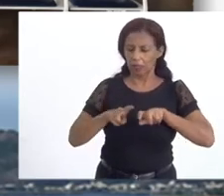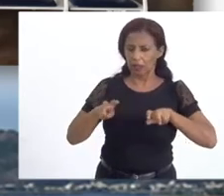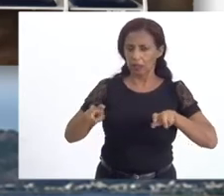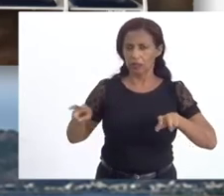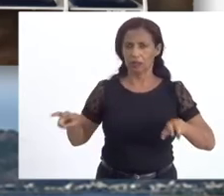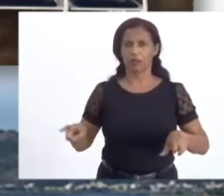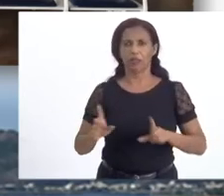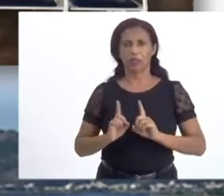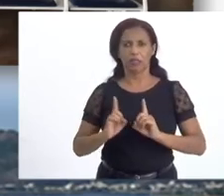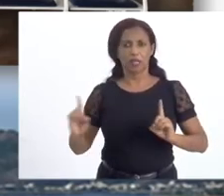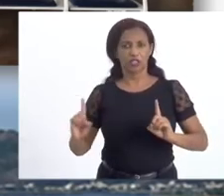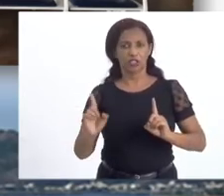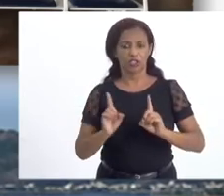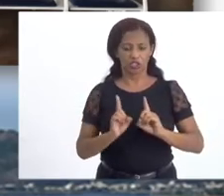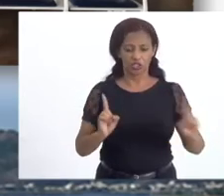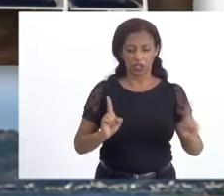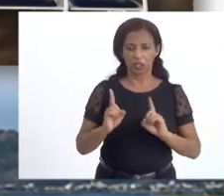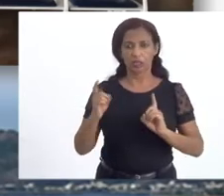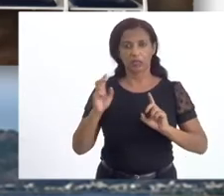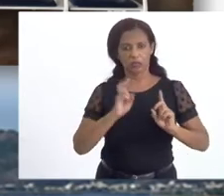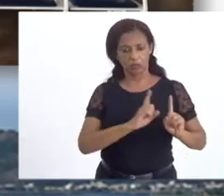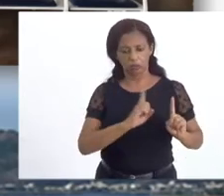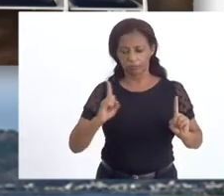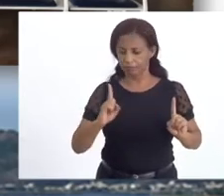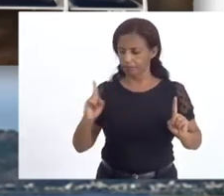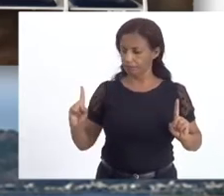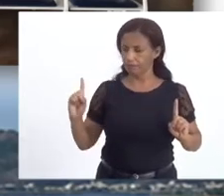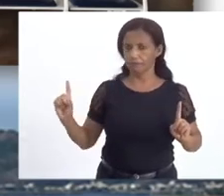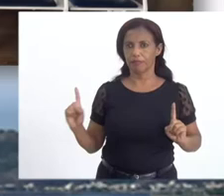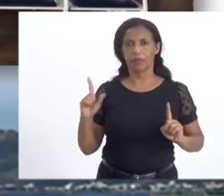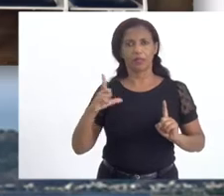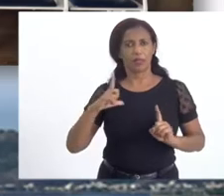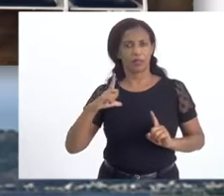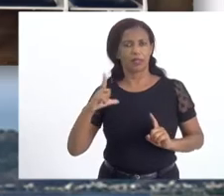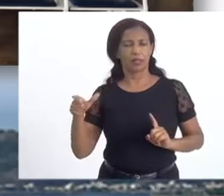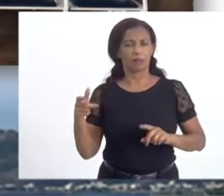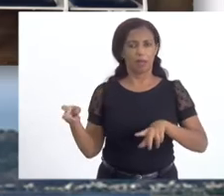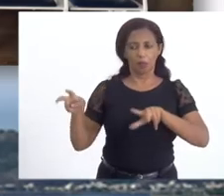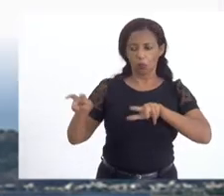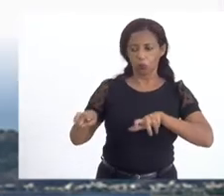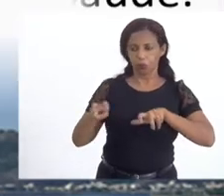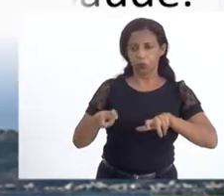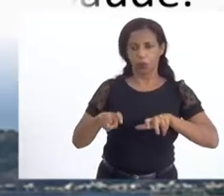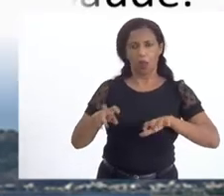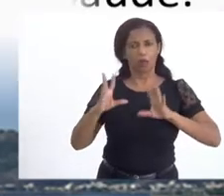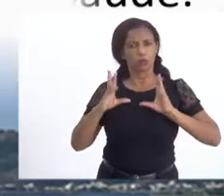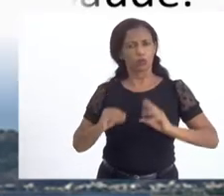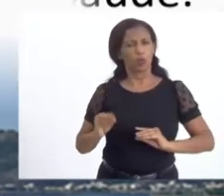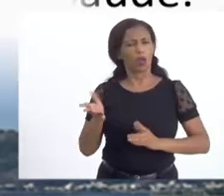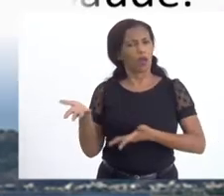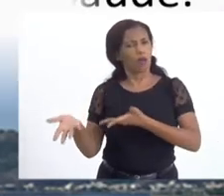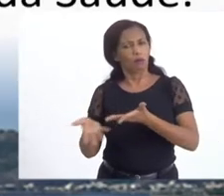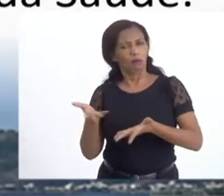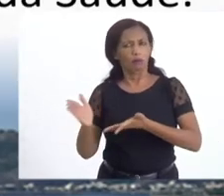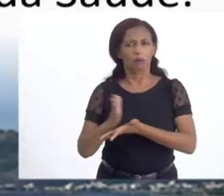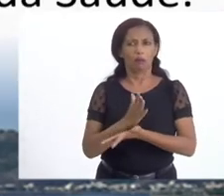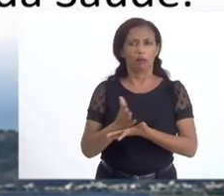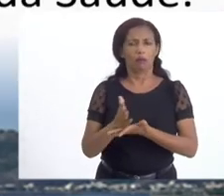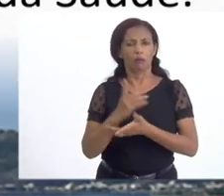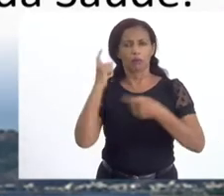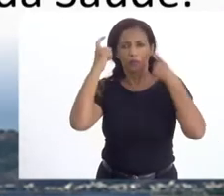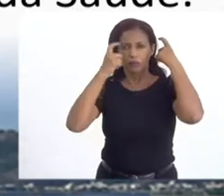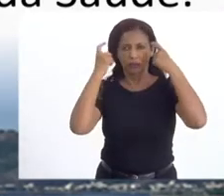das distâncias do piso, interdição de assentos, são algumas